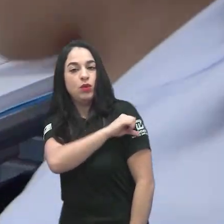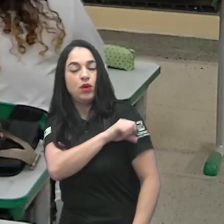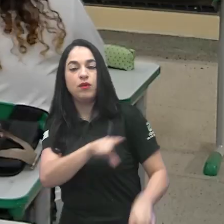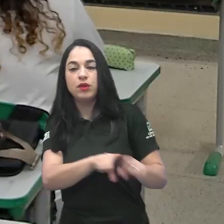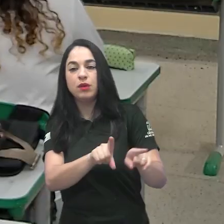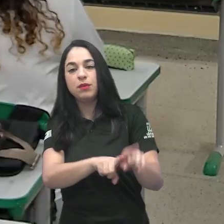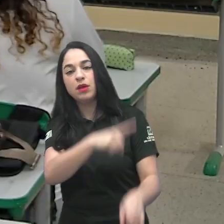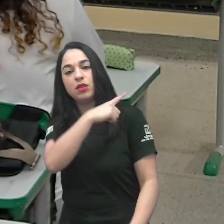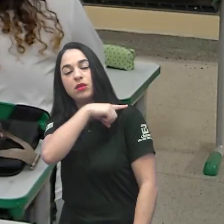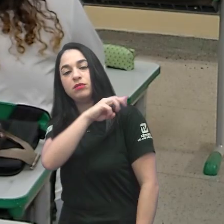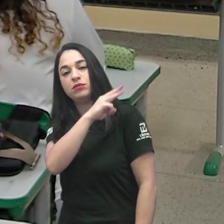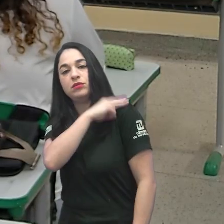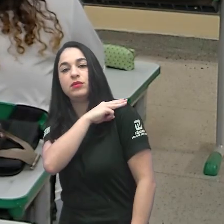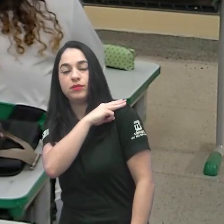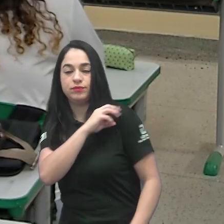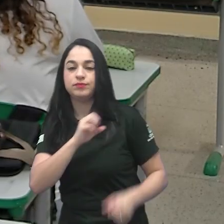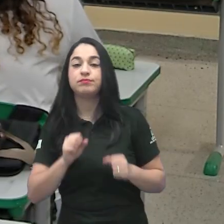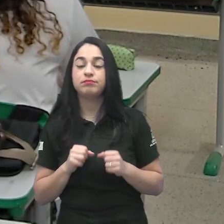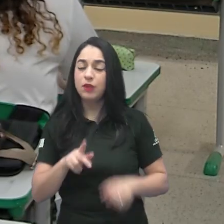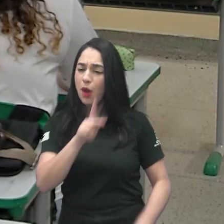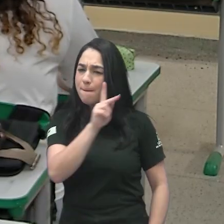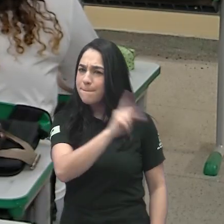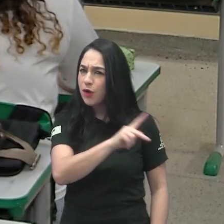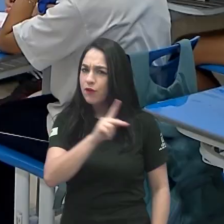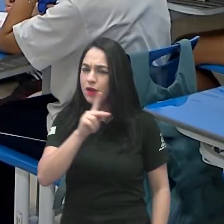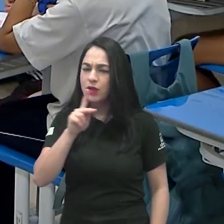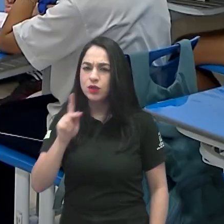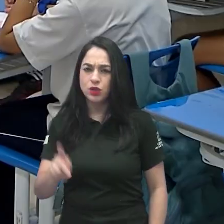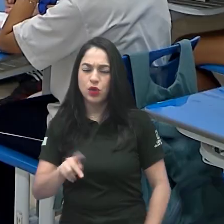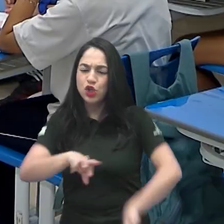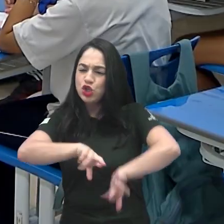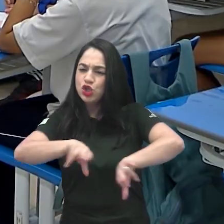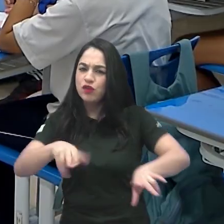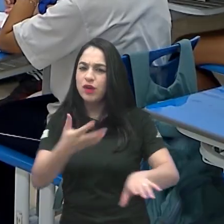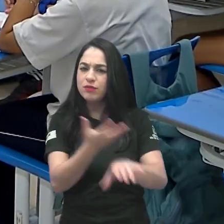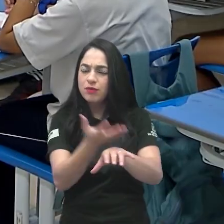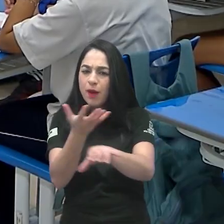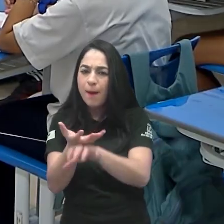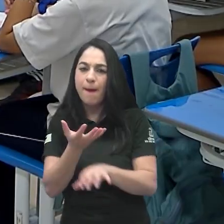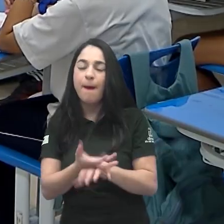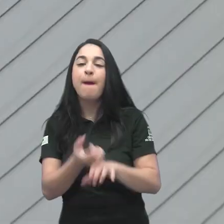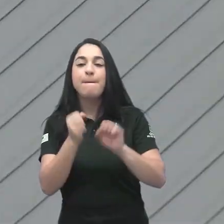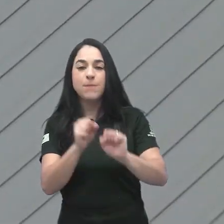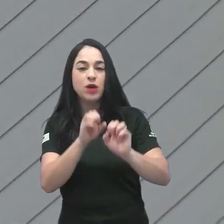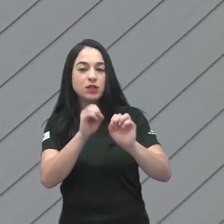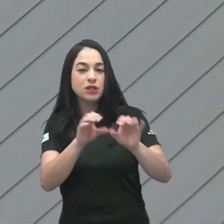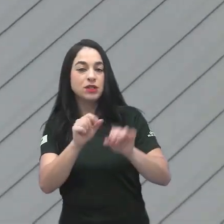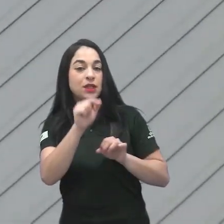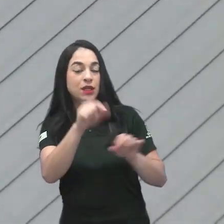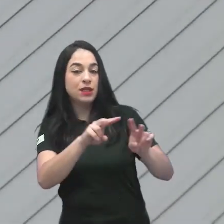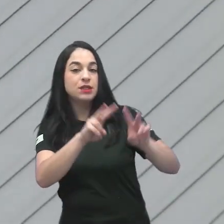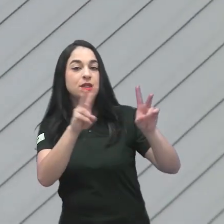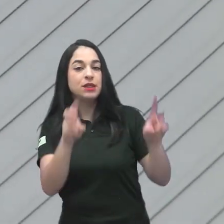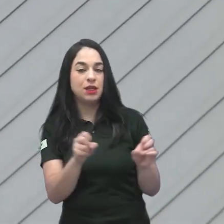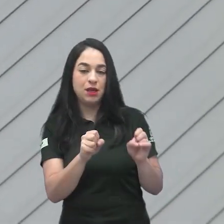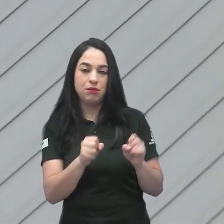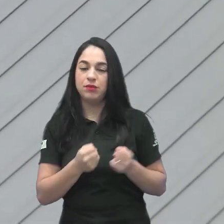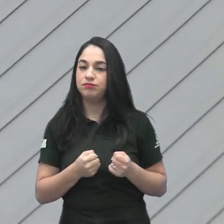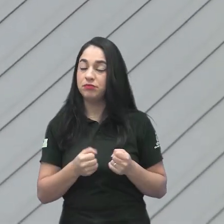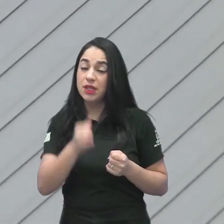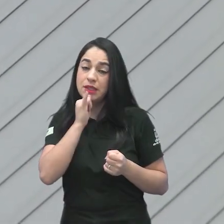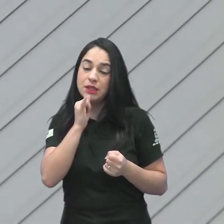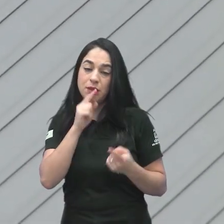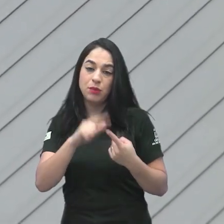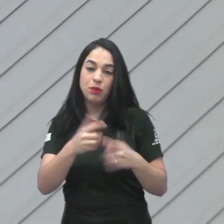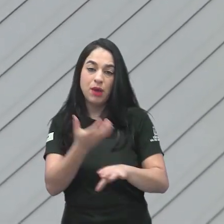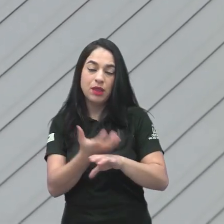médio. Com isso, professores de diversas disciplinas poderão trabalhar o assunto ao mesmo tempo que ensinam sobre